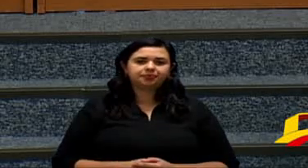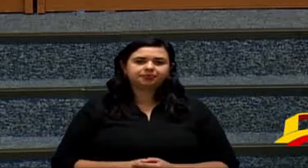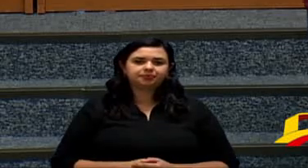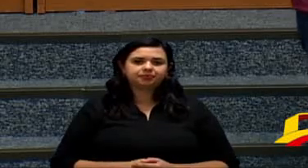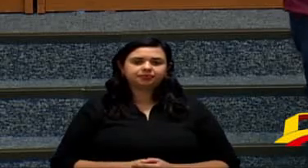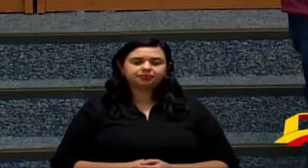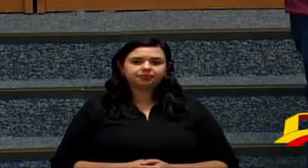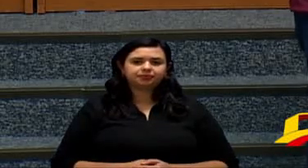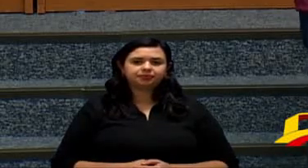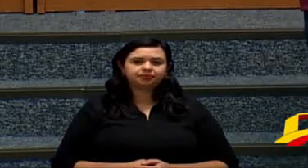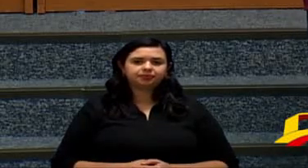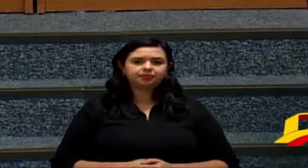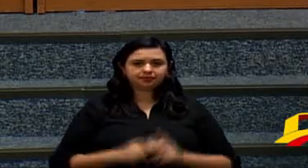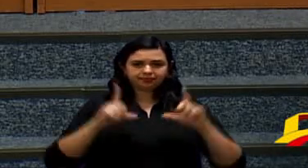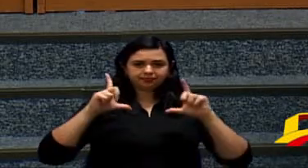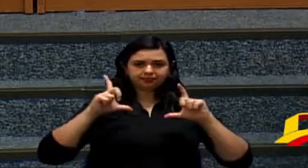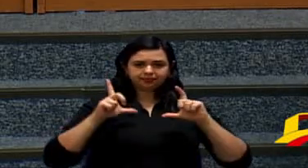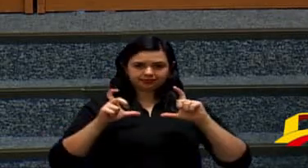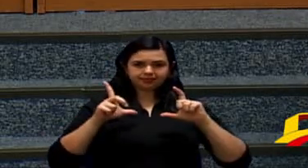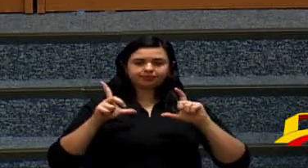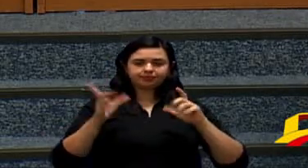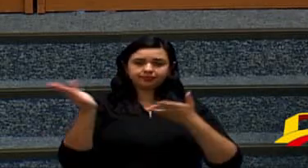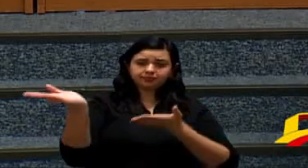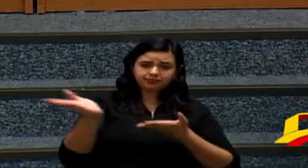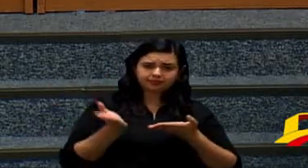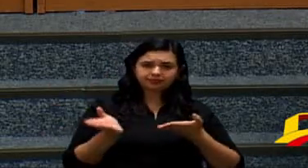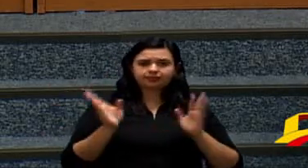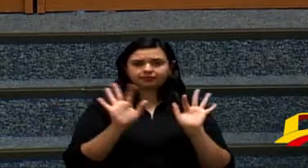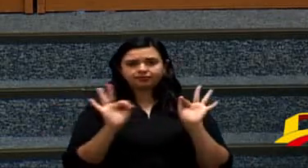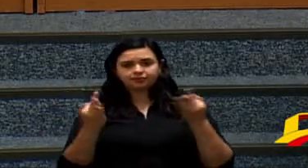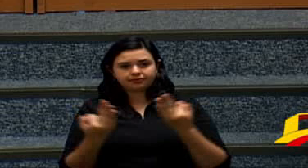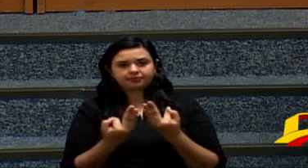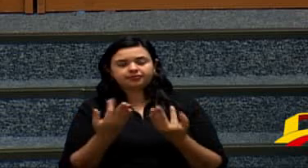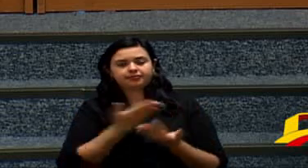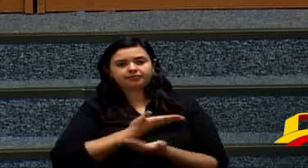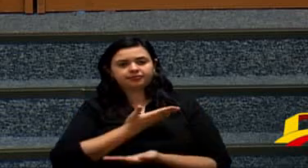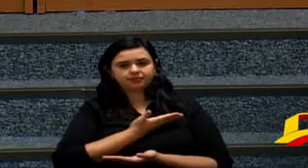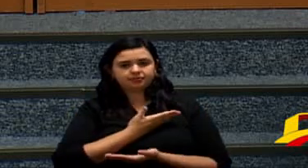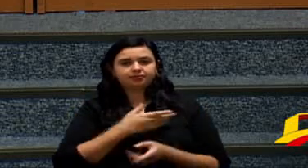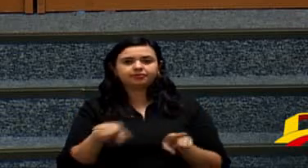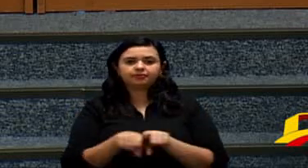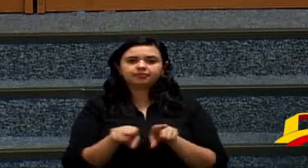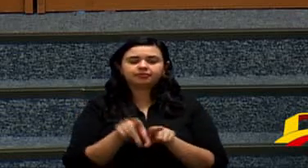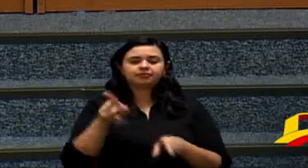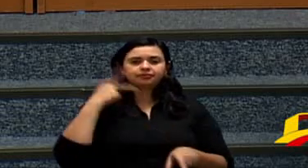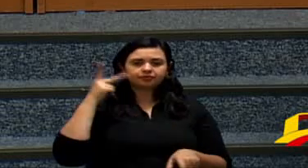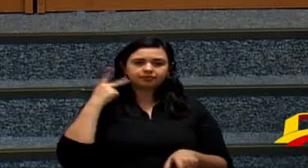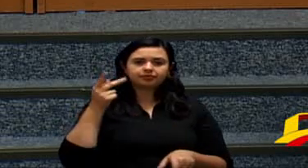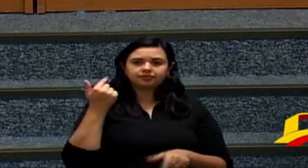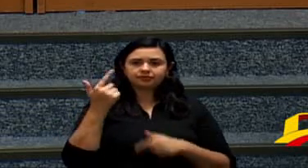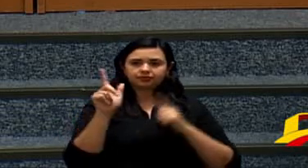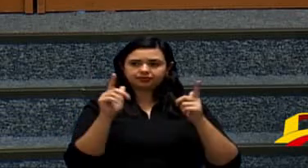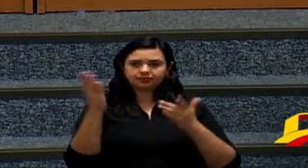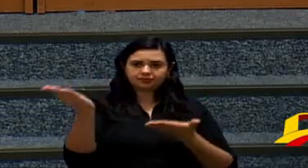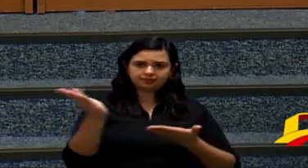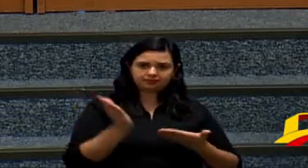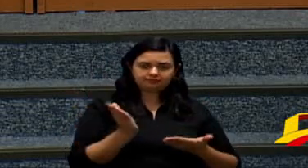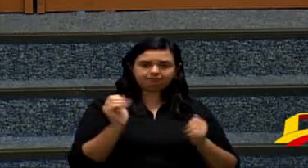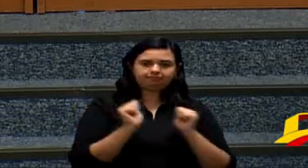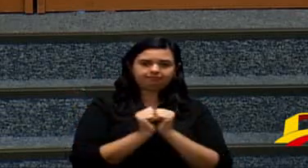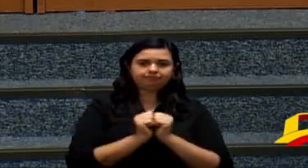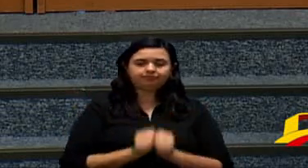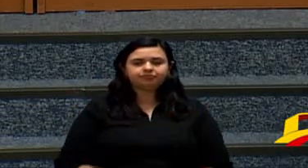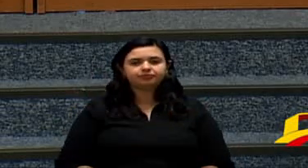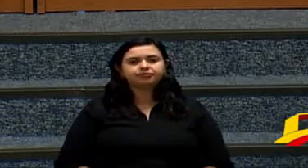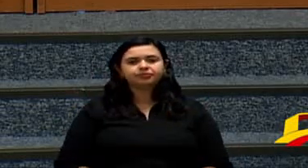obrigado a gente vamos bater uma falta aqui convidar os familiares os amigos aqui os outros colegas vereadores para participar da foto